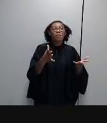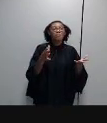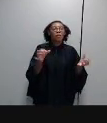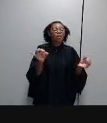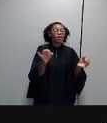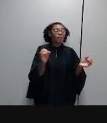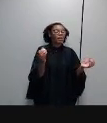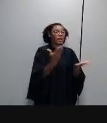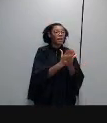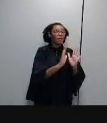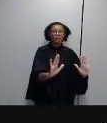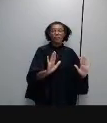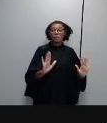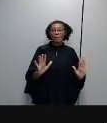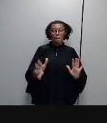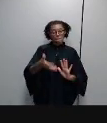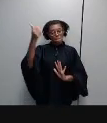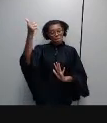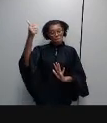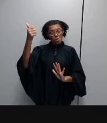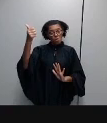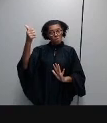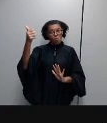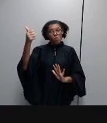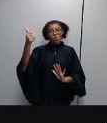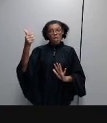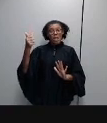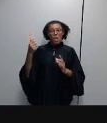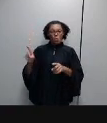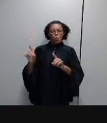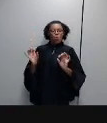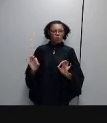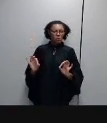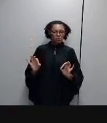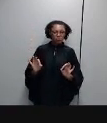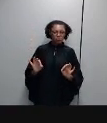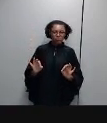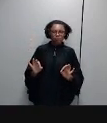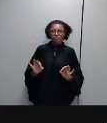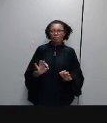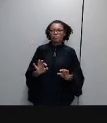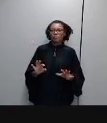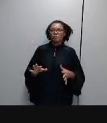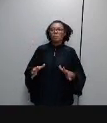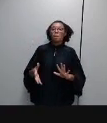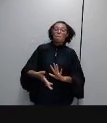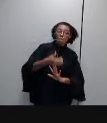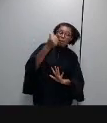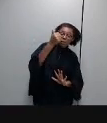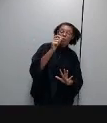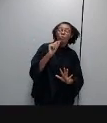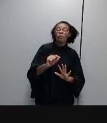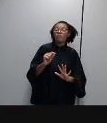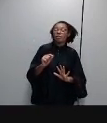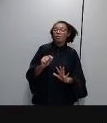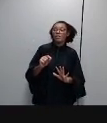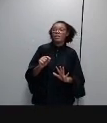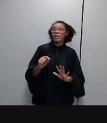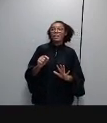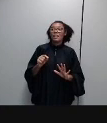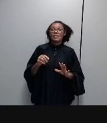melhor no meu ver mas não meu apoio e Regina não estou me aponta melhor seria não provocou